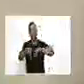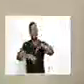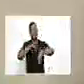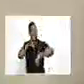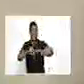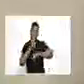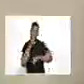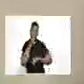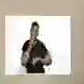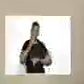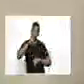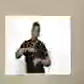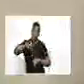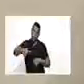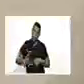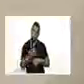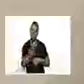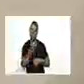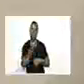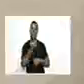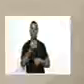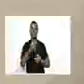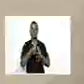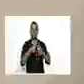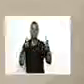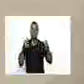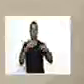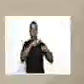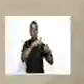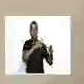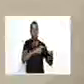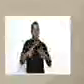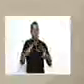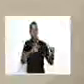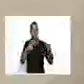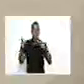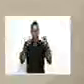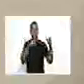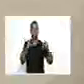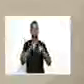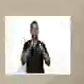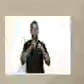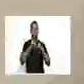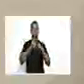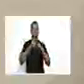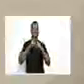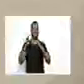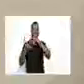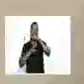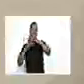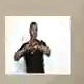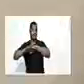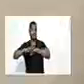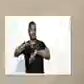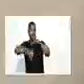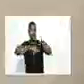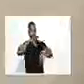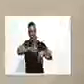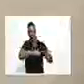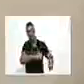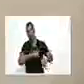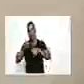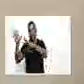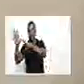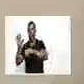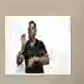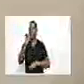gente esse pneu e a maioria do pneu a verdade que as próprias empresas pegam esse pneu e levam para fora onde nós